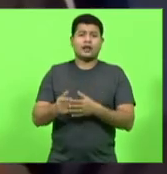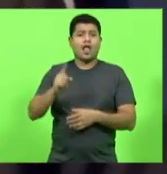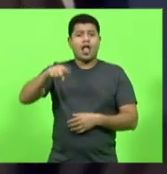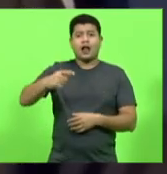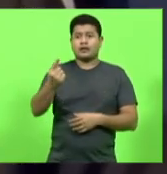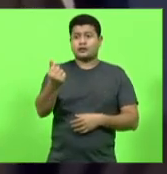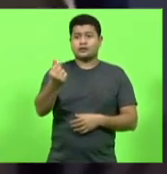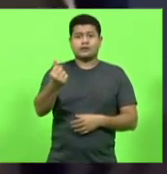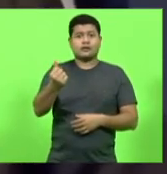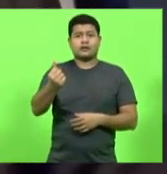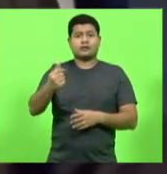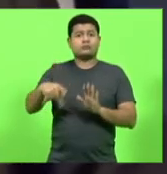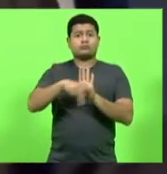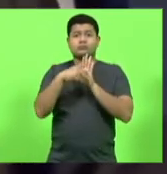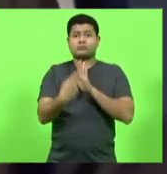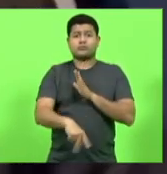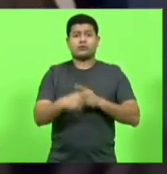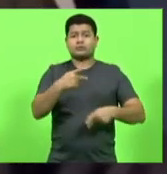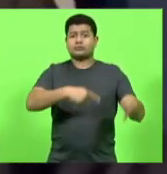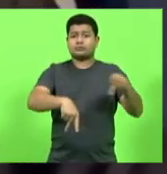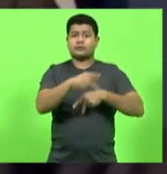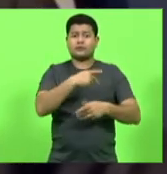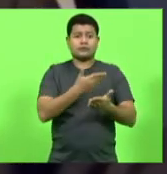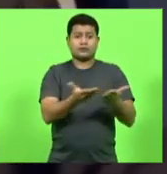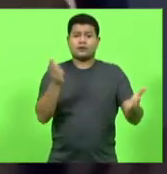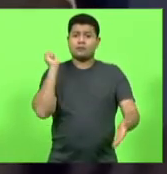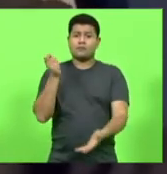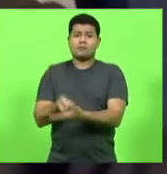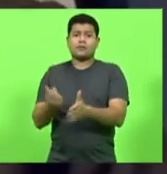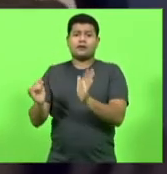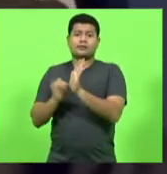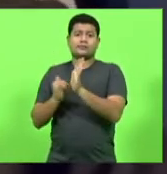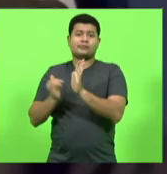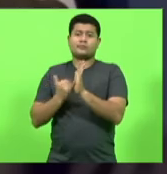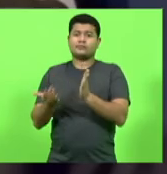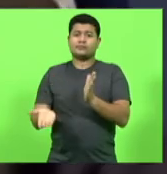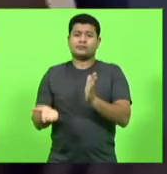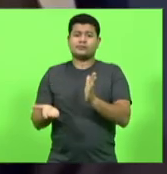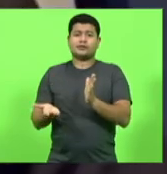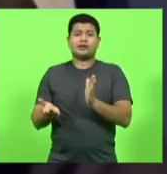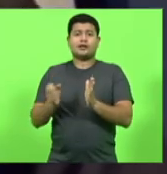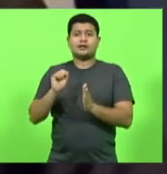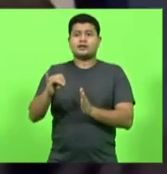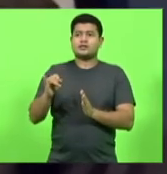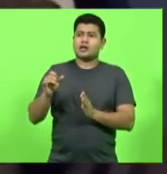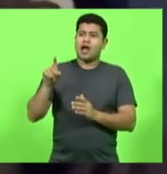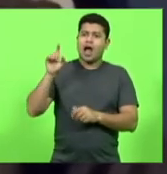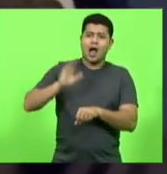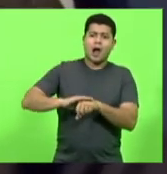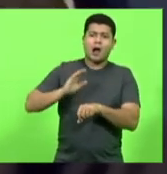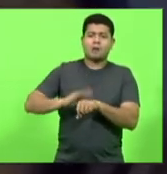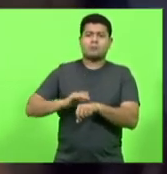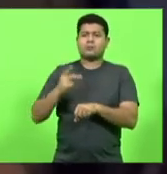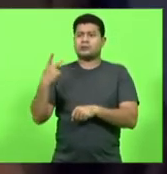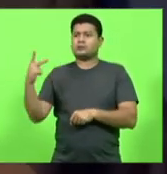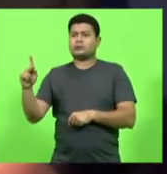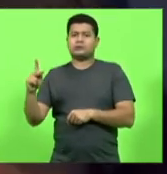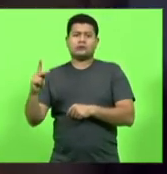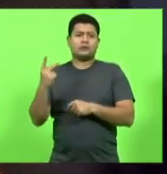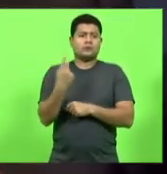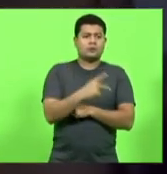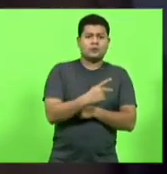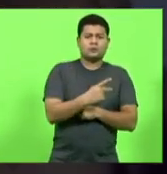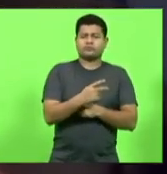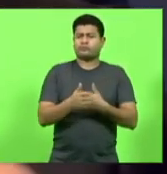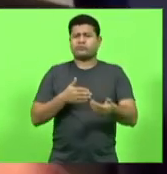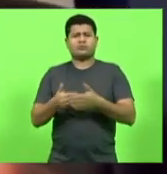do povo, quem paga imposto. Se vem de um canto ou se vem do outro, isso não é aqui. E